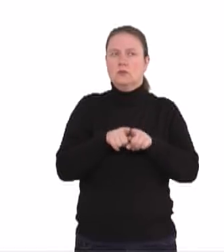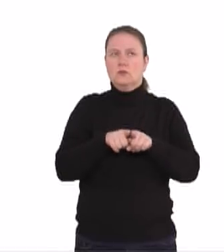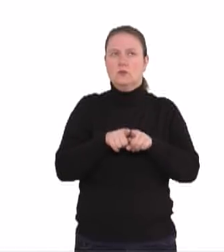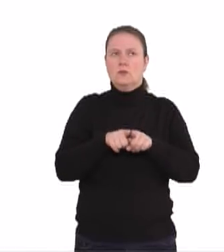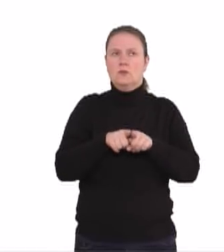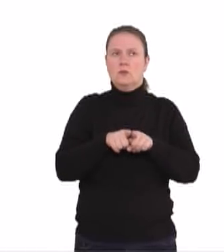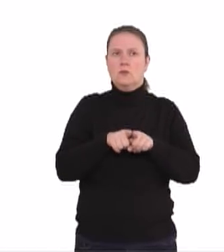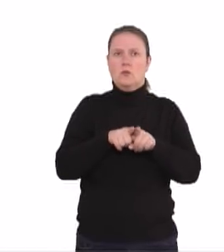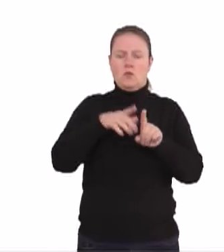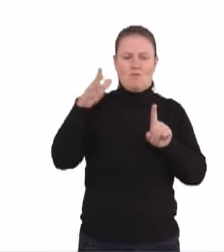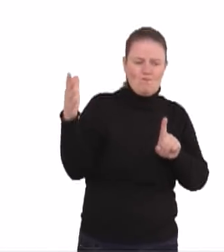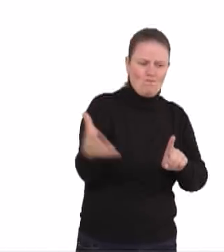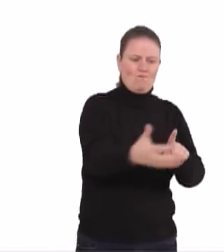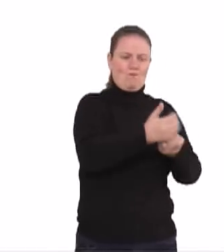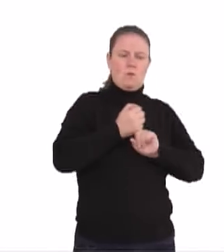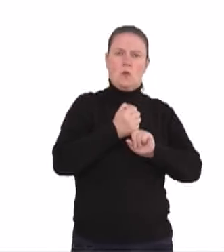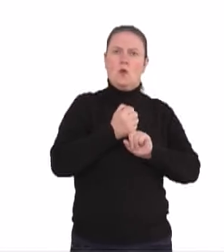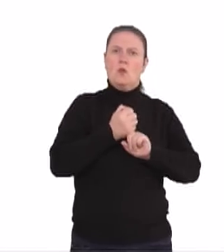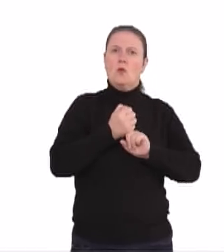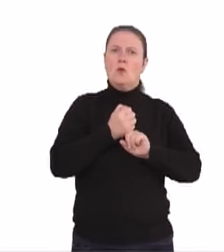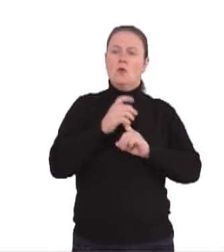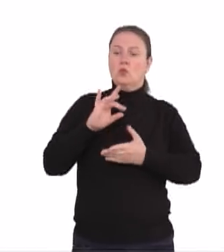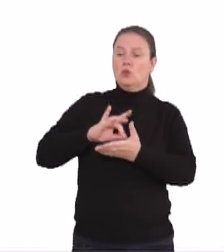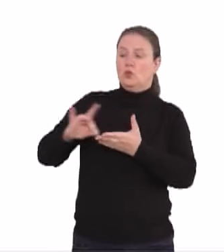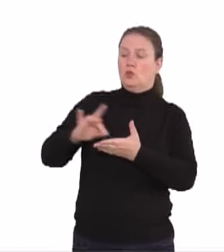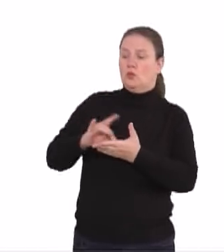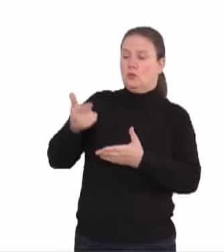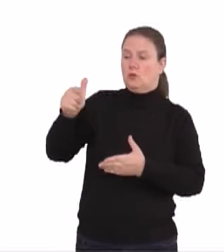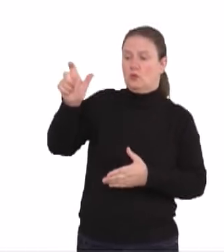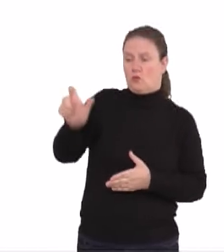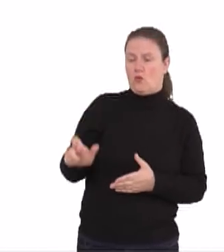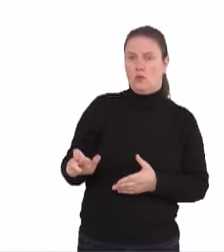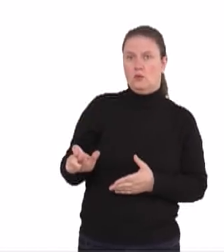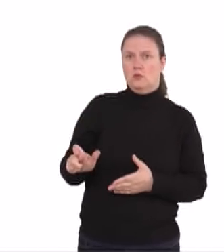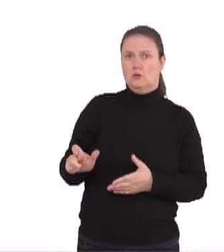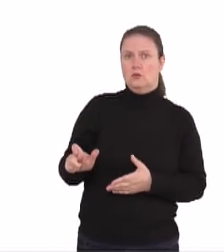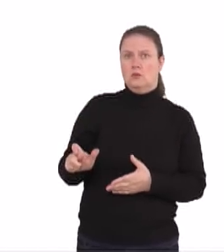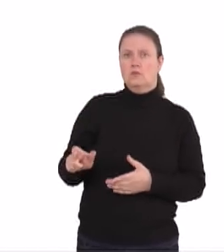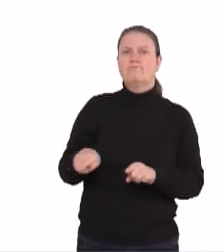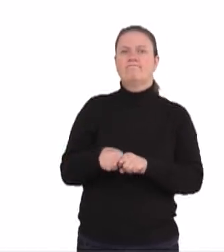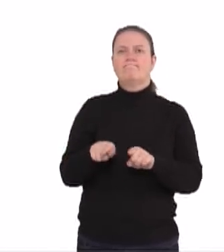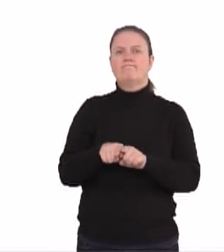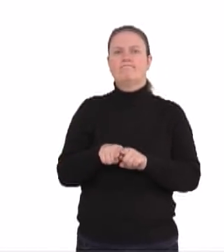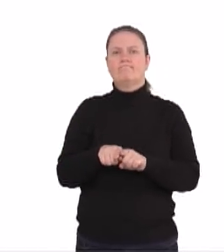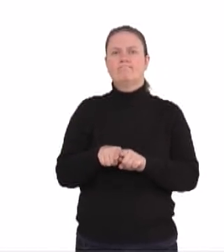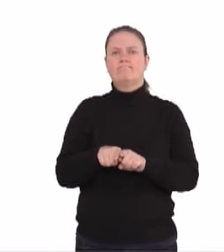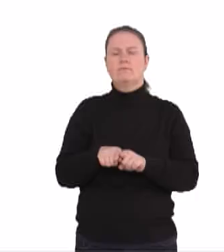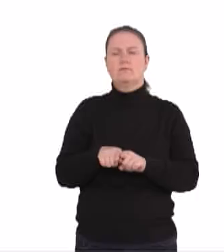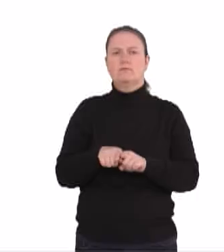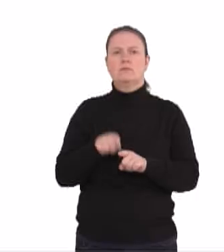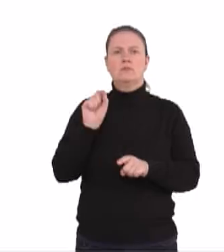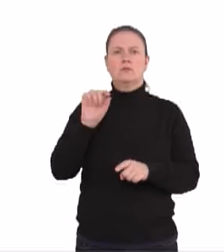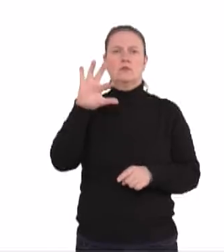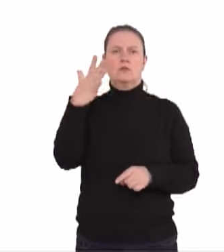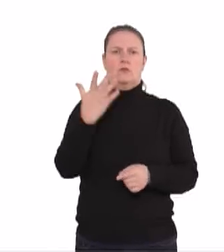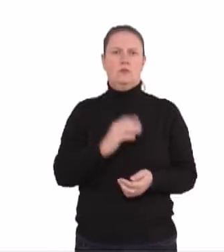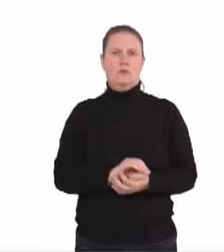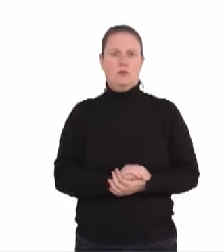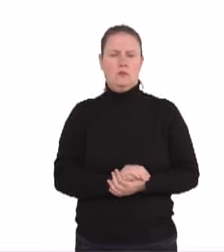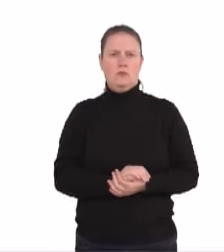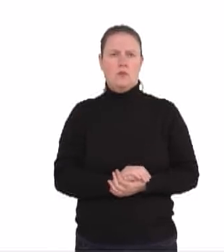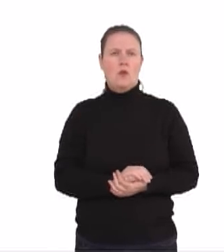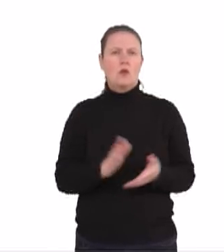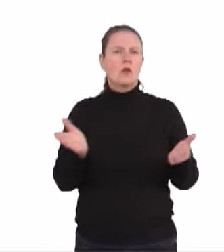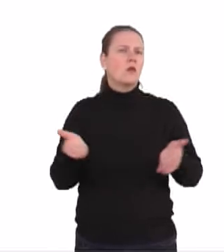é capturado pela tribo rival. E o que acontece? Aqui a gente vai aprender